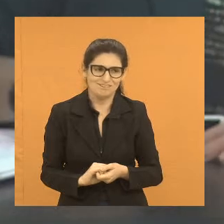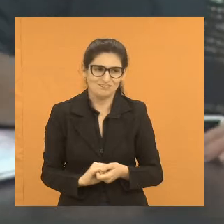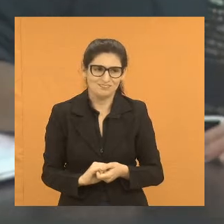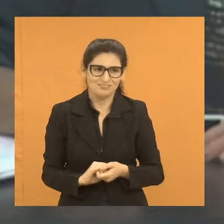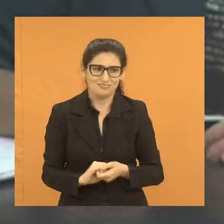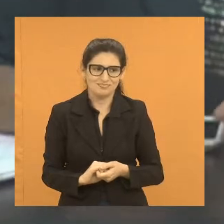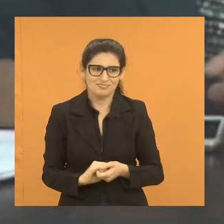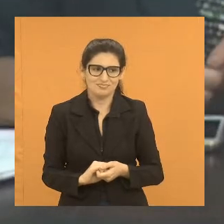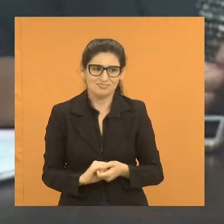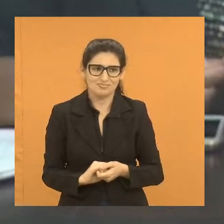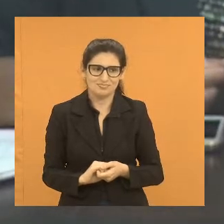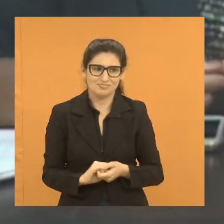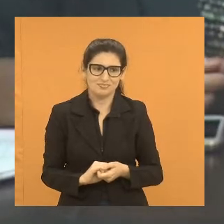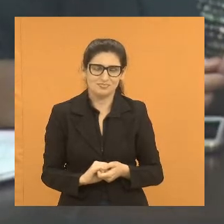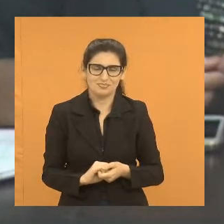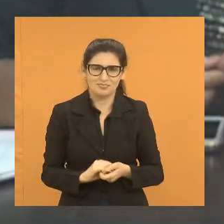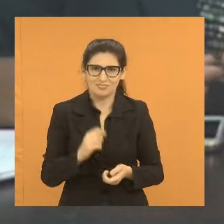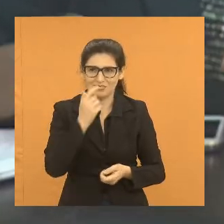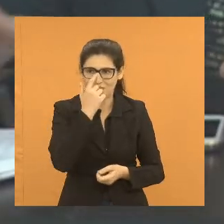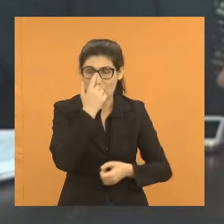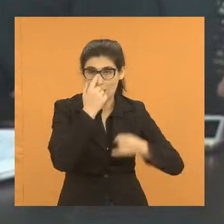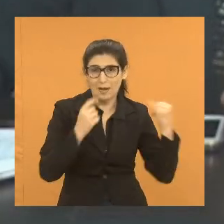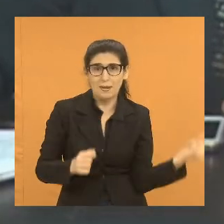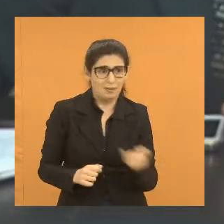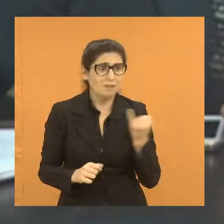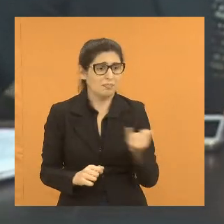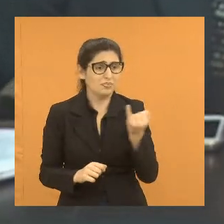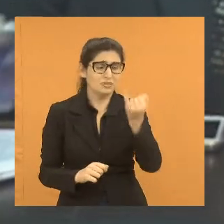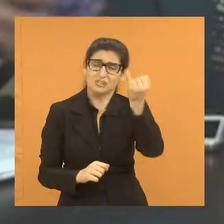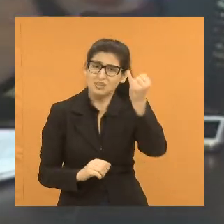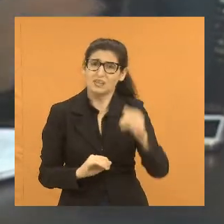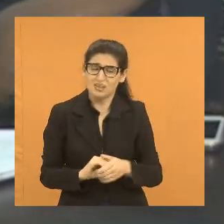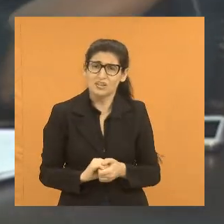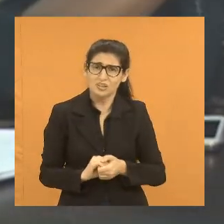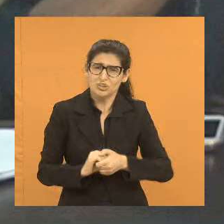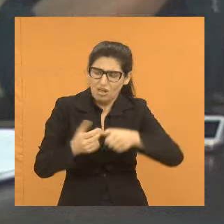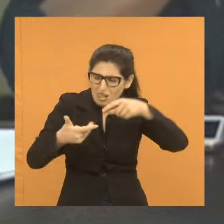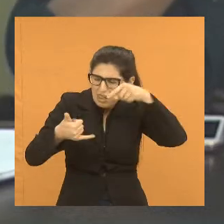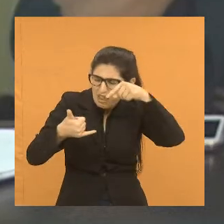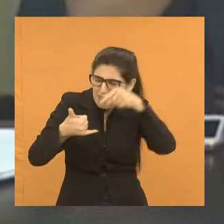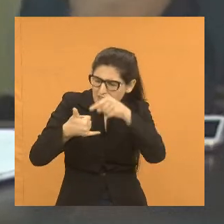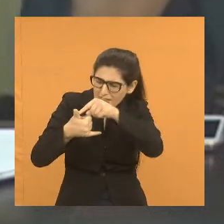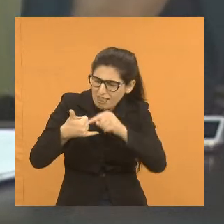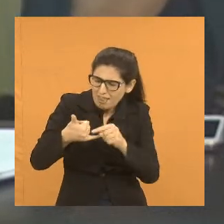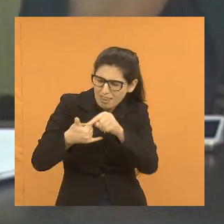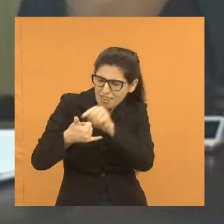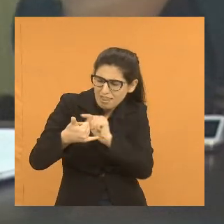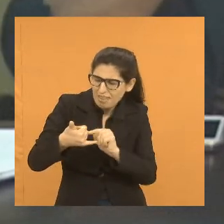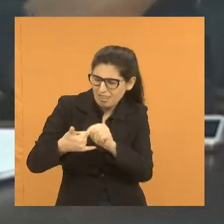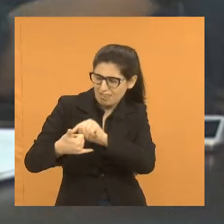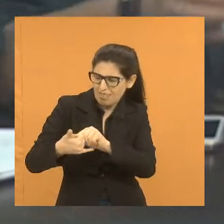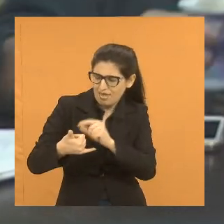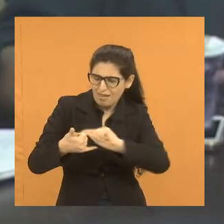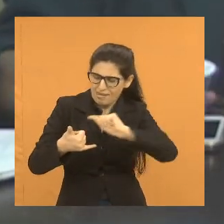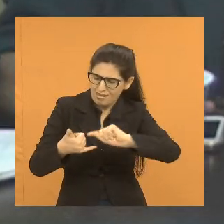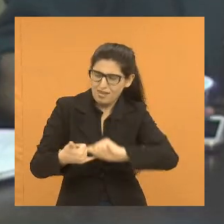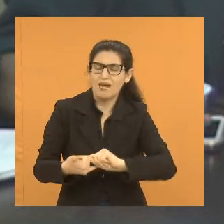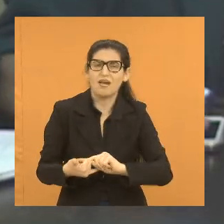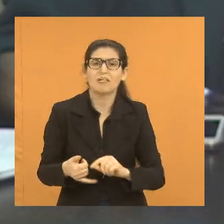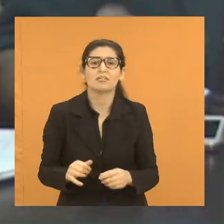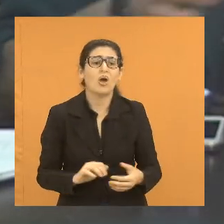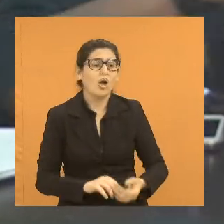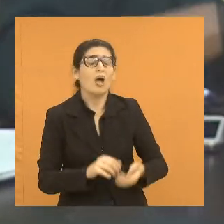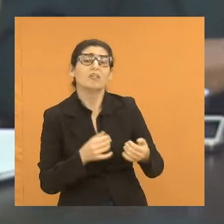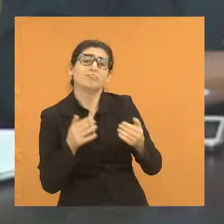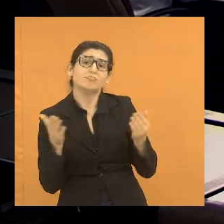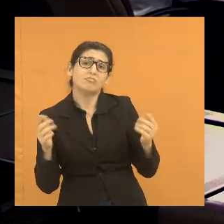Eu acho importantíssimo essa questão do aplicativo, porque a gente vê que o call center é via telefone,